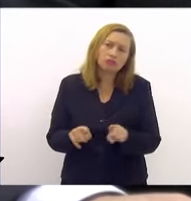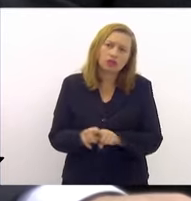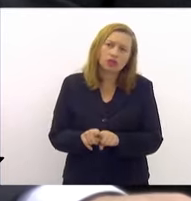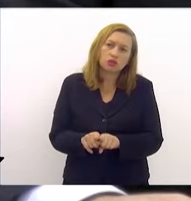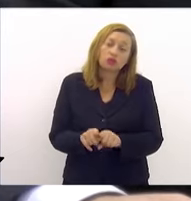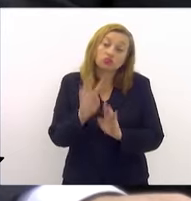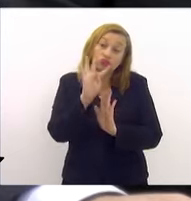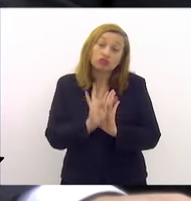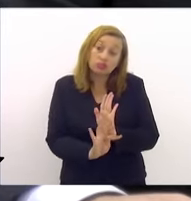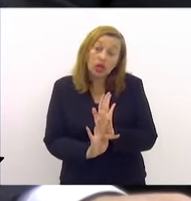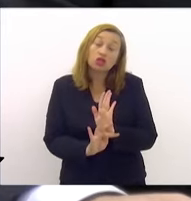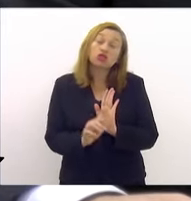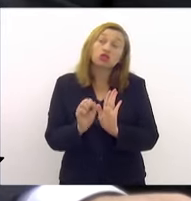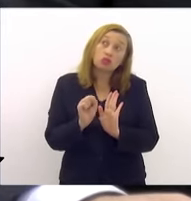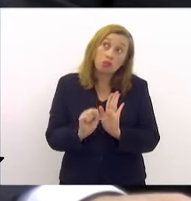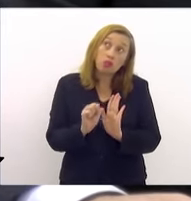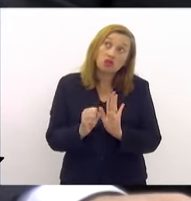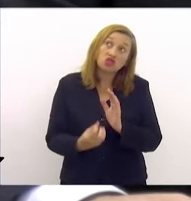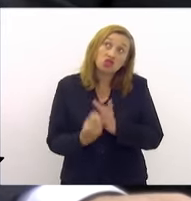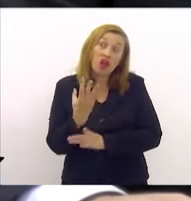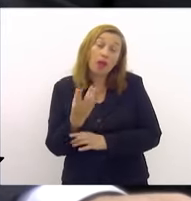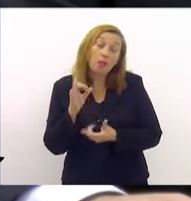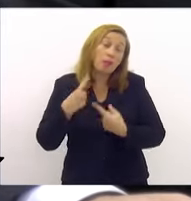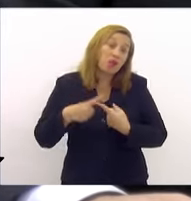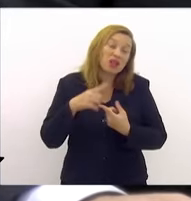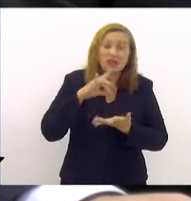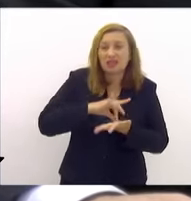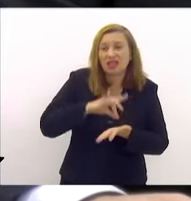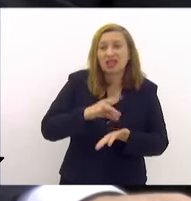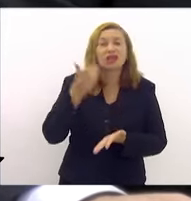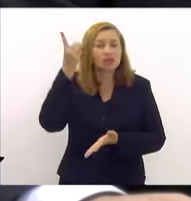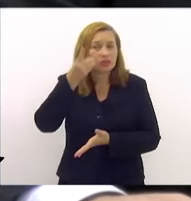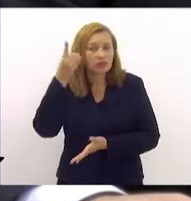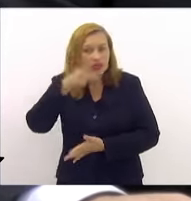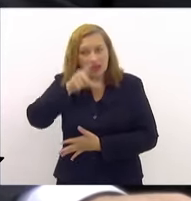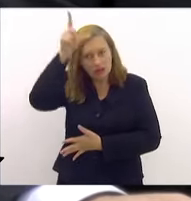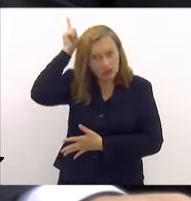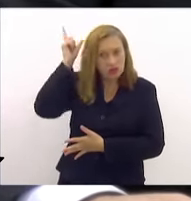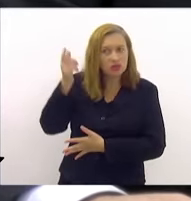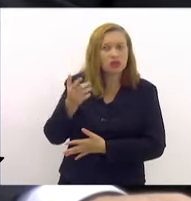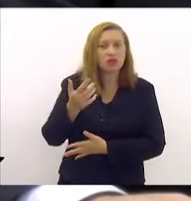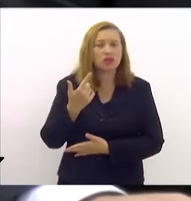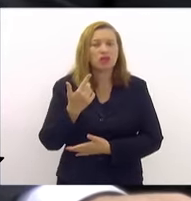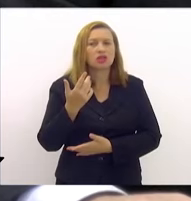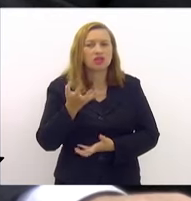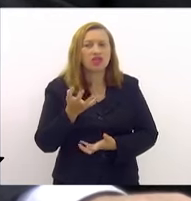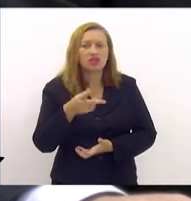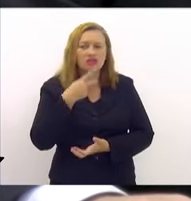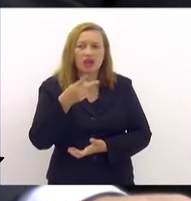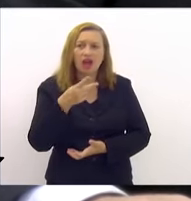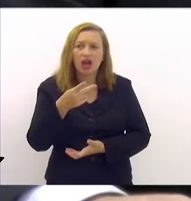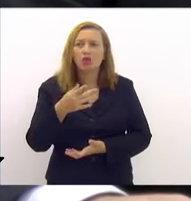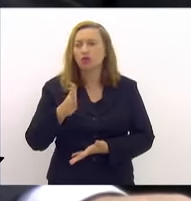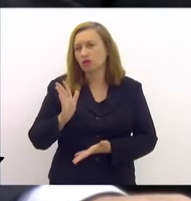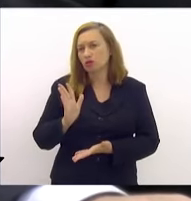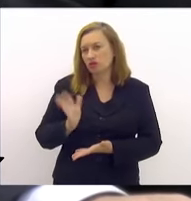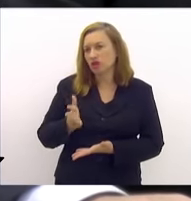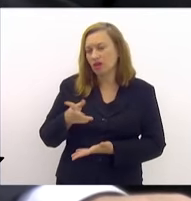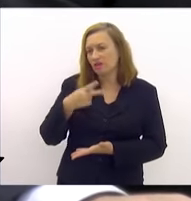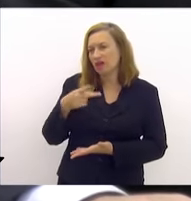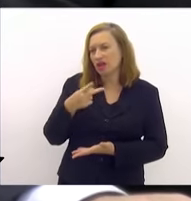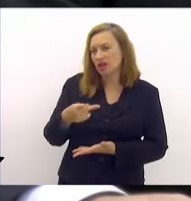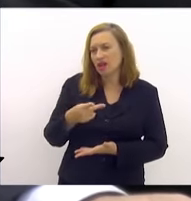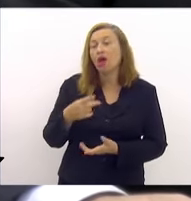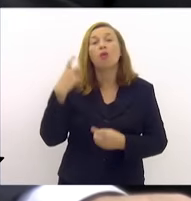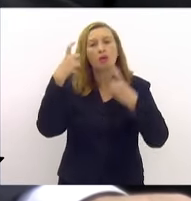um texto, porque, na realidade, o que o deputado Luiz Paulo, acho que pretendeu dizer, foi o que eu aqui, né, disse,